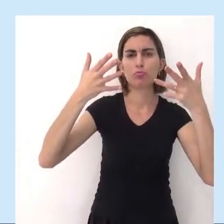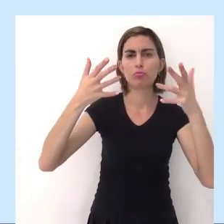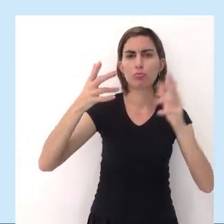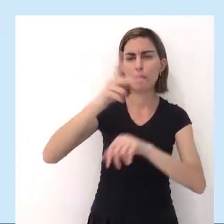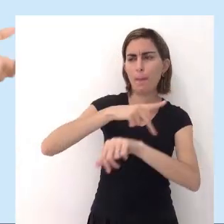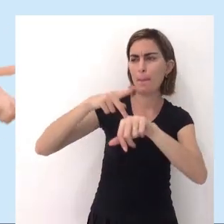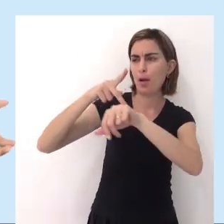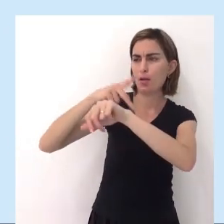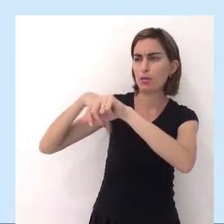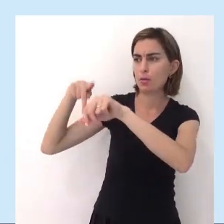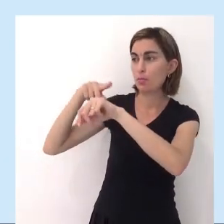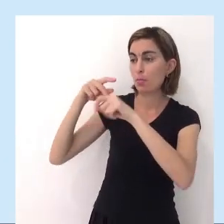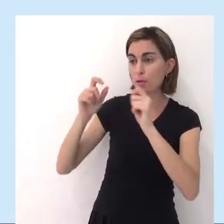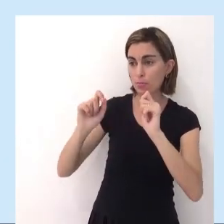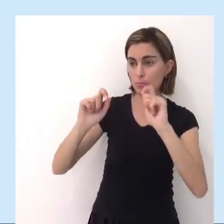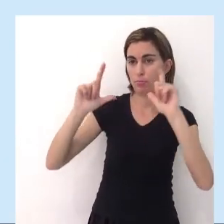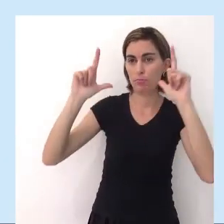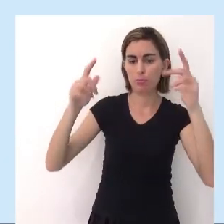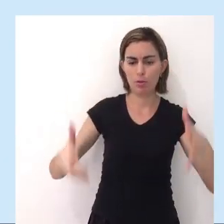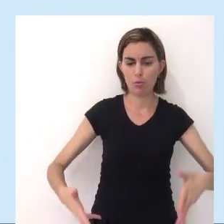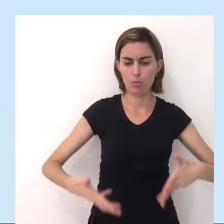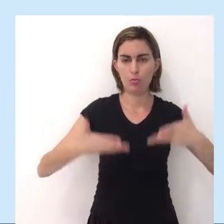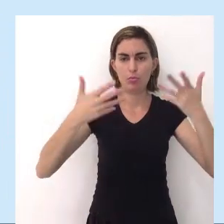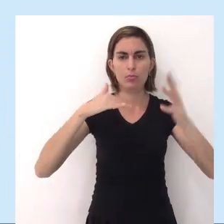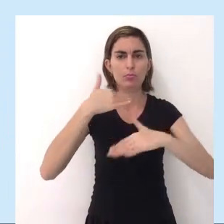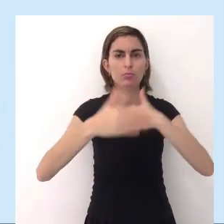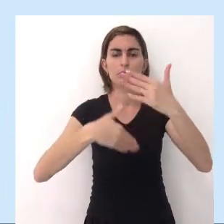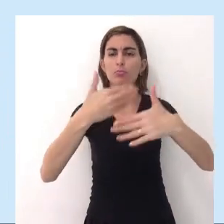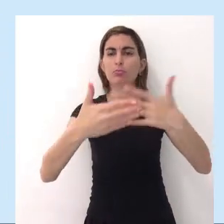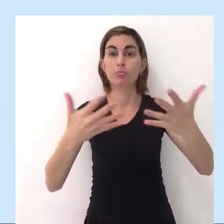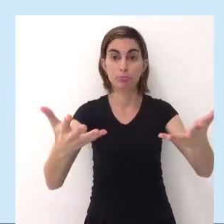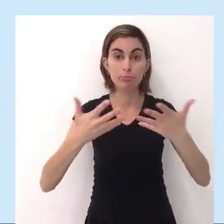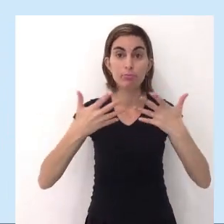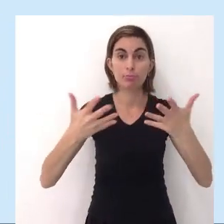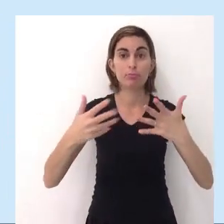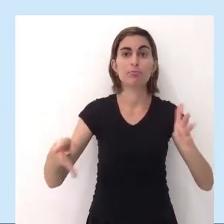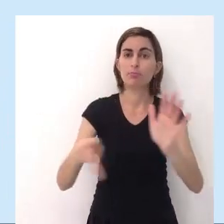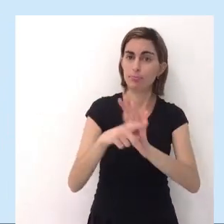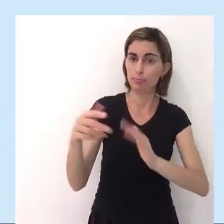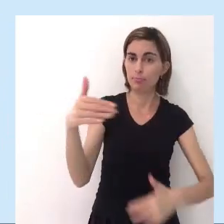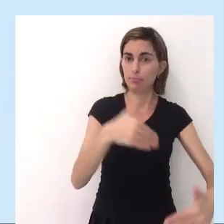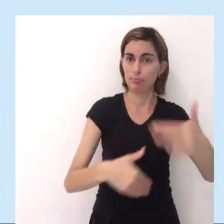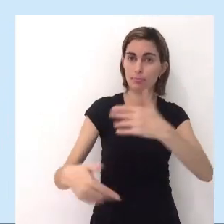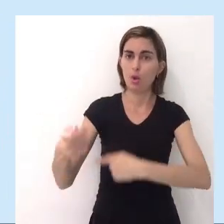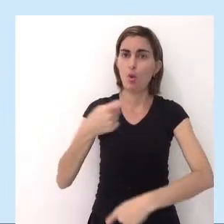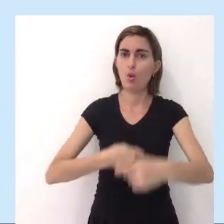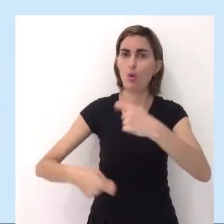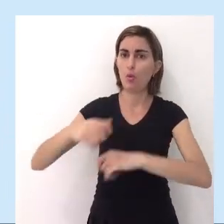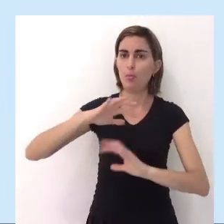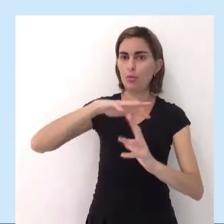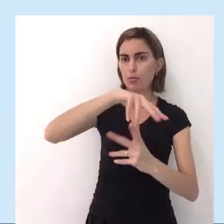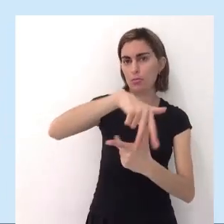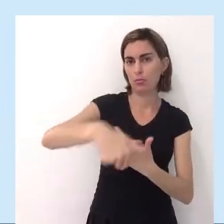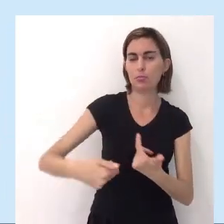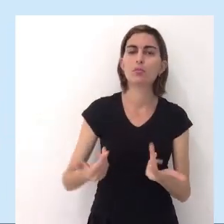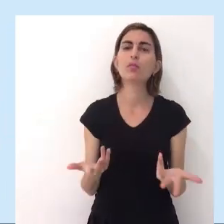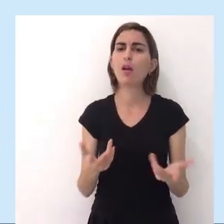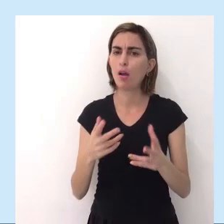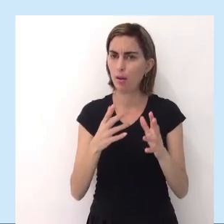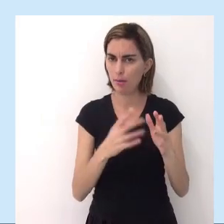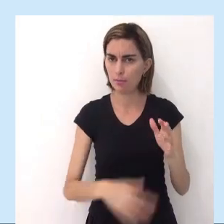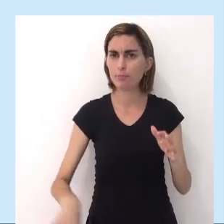muitas nações aí que estão emergindo, né, que estão se desenvolvendo, que querem também participar do comércio mundial. Okay? Então,